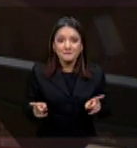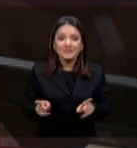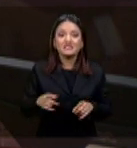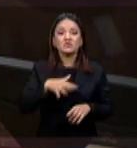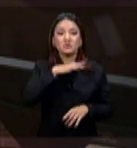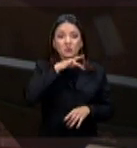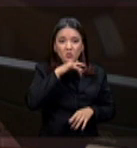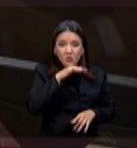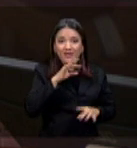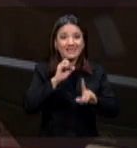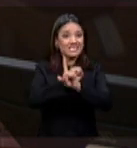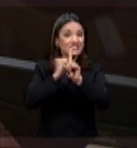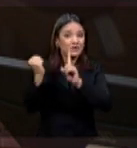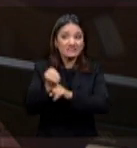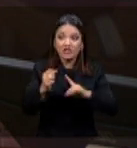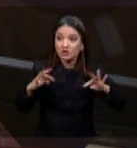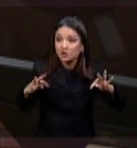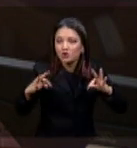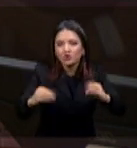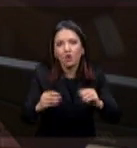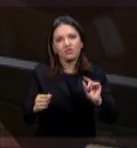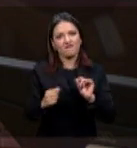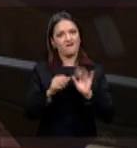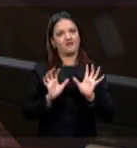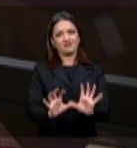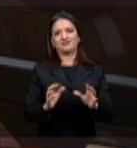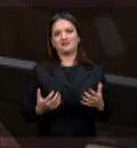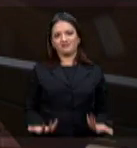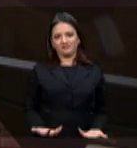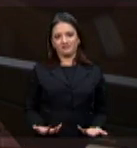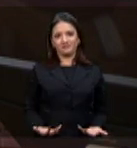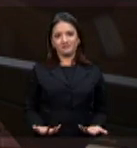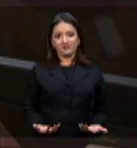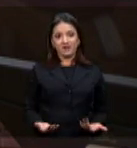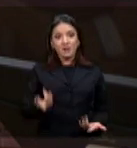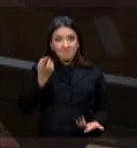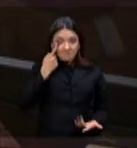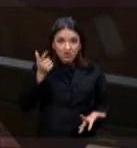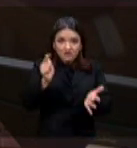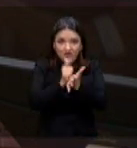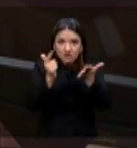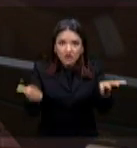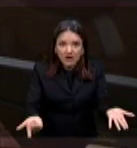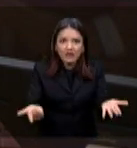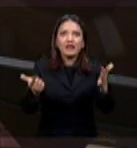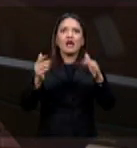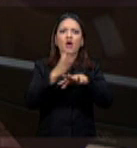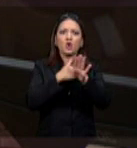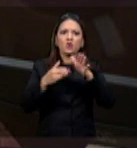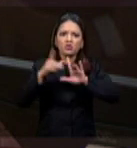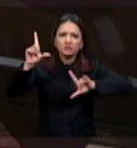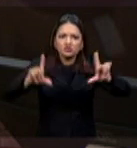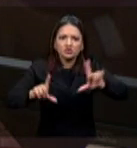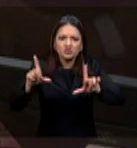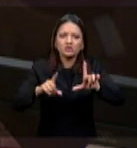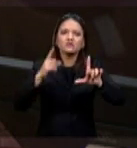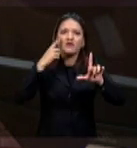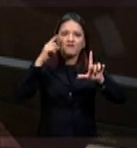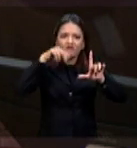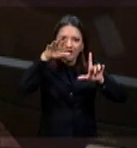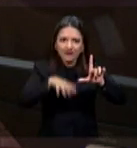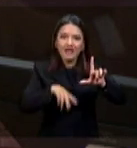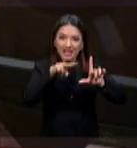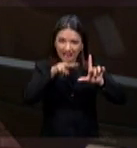em toda a sociedade, em todos nós. Pode pegar qualquer notícia sobre casos de violência sexual contra a mulher e vá lá nos